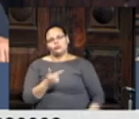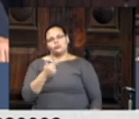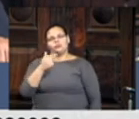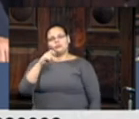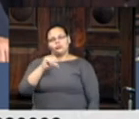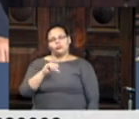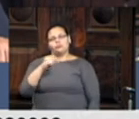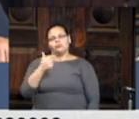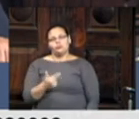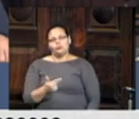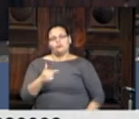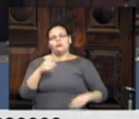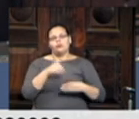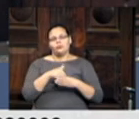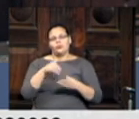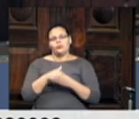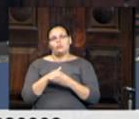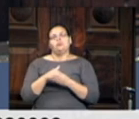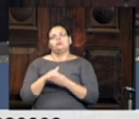a favor e 101 contra,